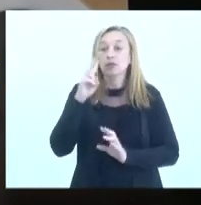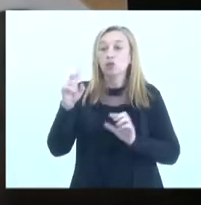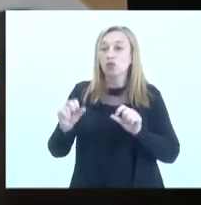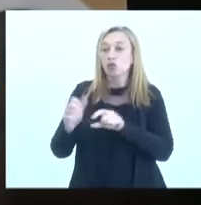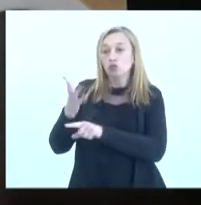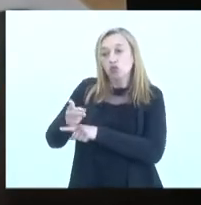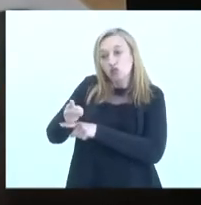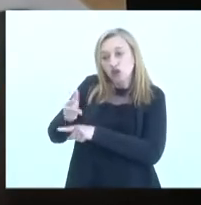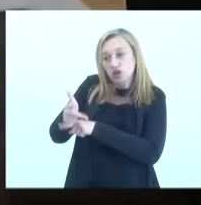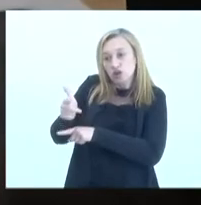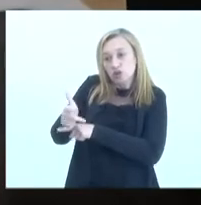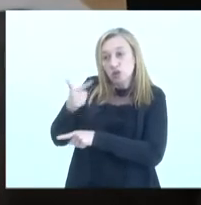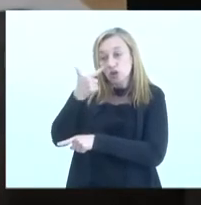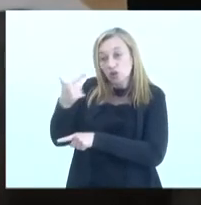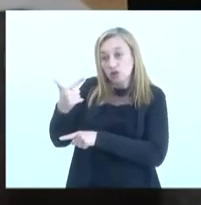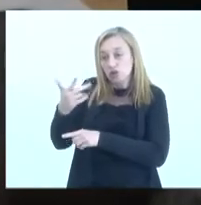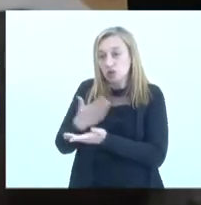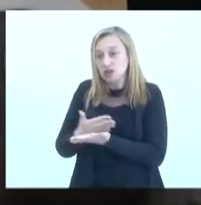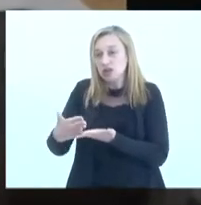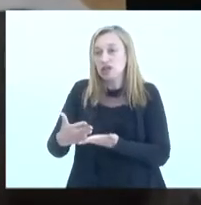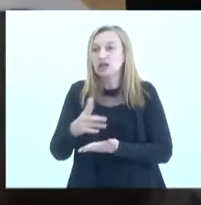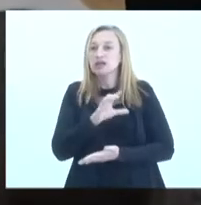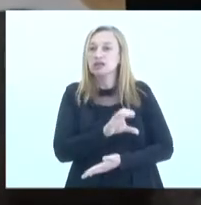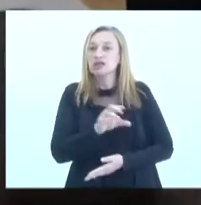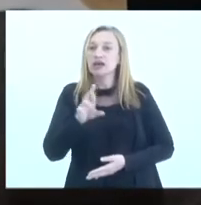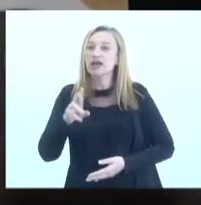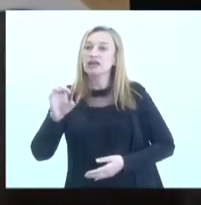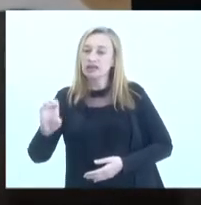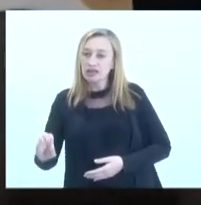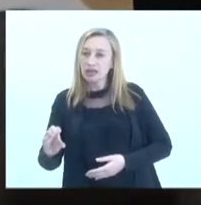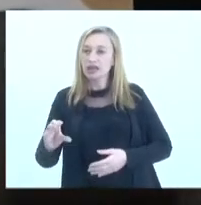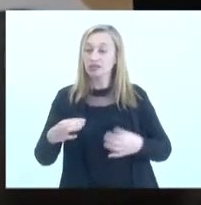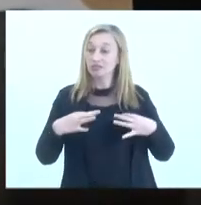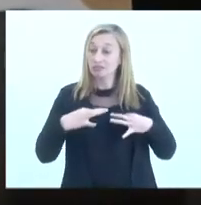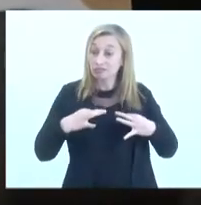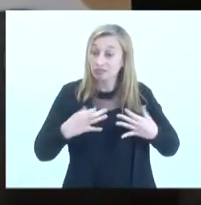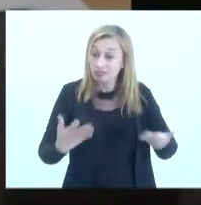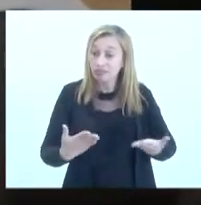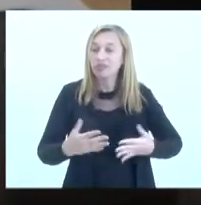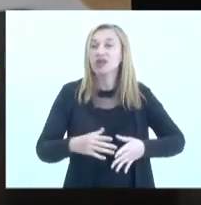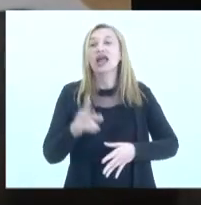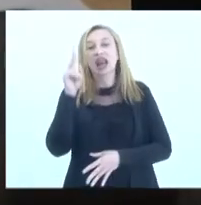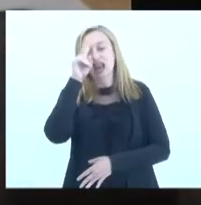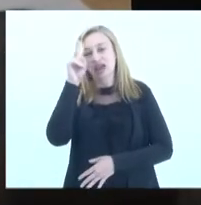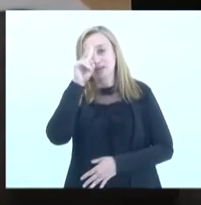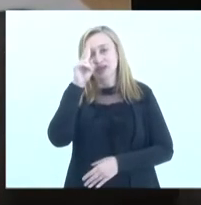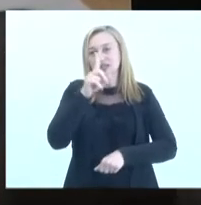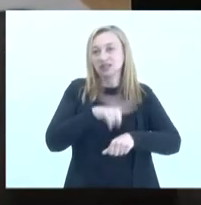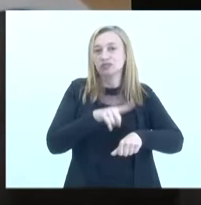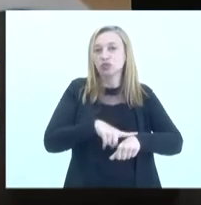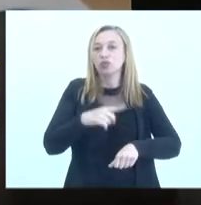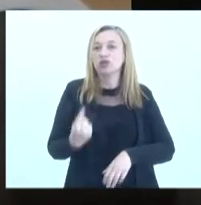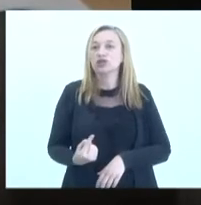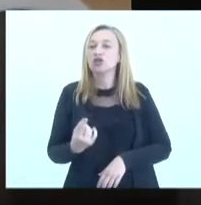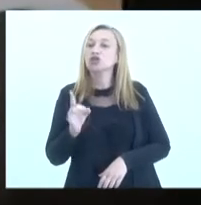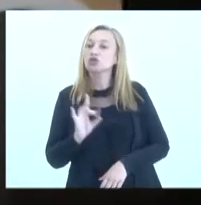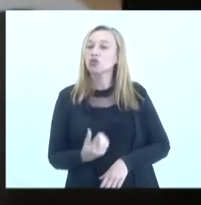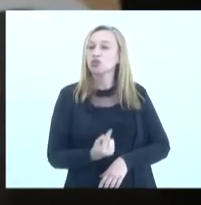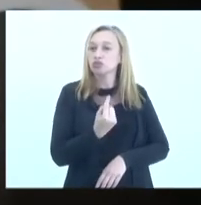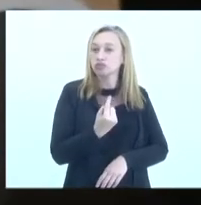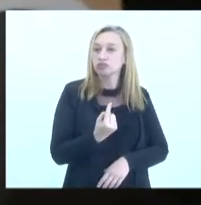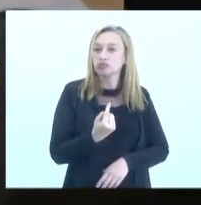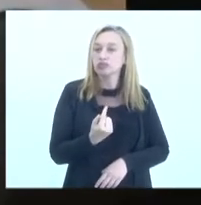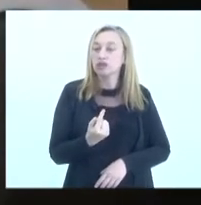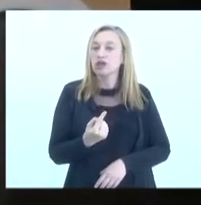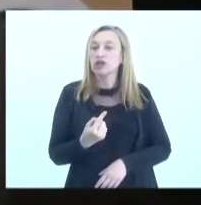início, né? Enfim, o CRC se coloca à disposição aqui, lembrando que esse momento é único, né? Nós